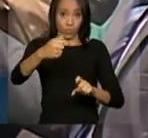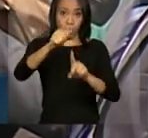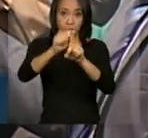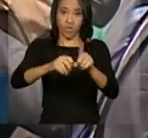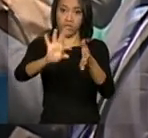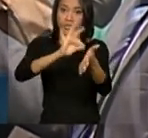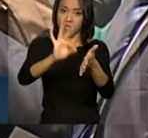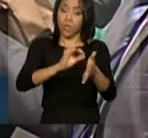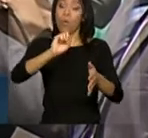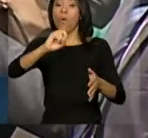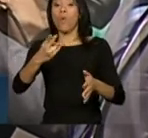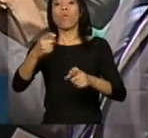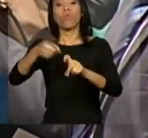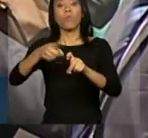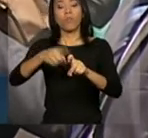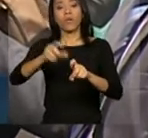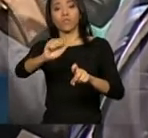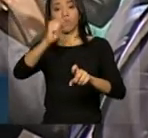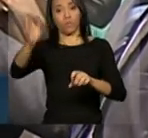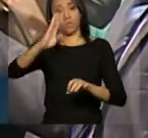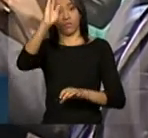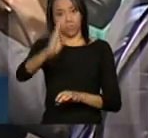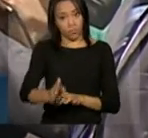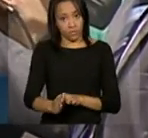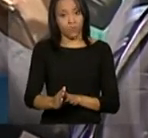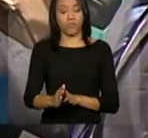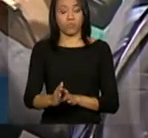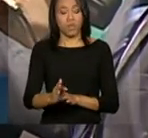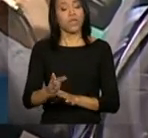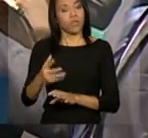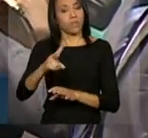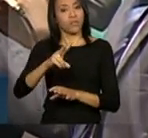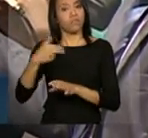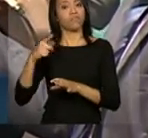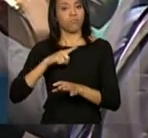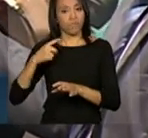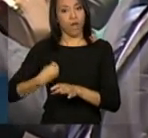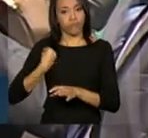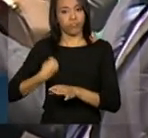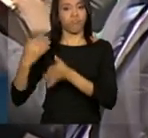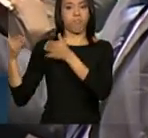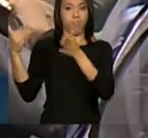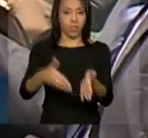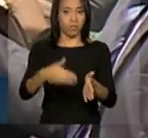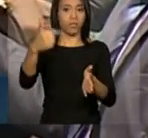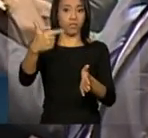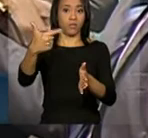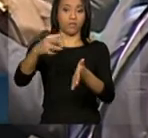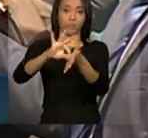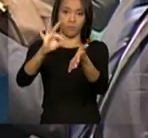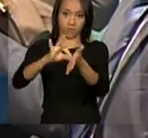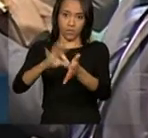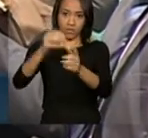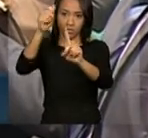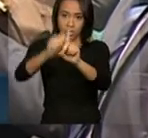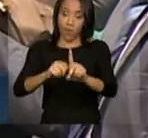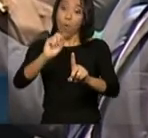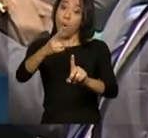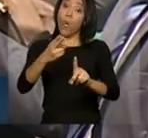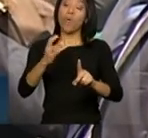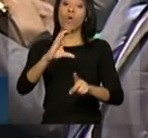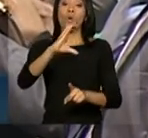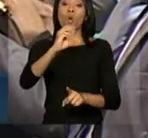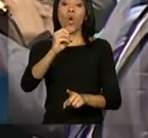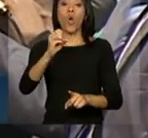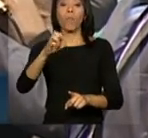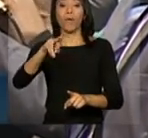ou com médicos estrangeiros que individualmente estão participando desse segundo mês de inscrição ou através da cooperação internacional que nós não